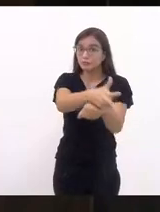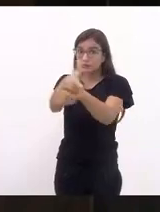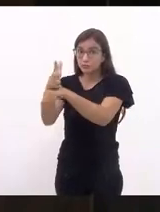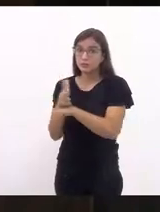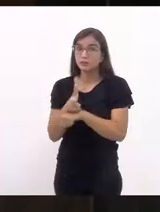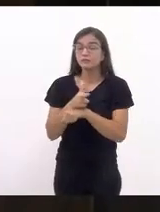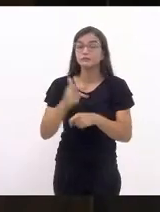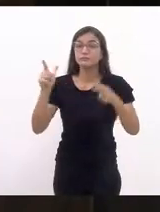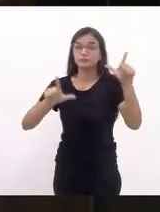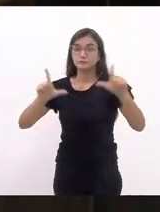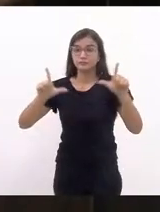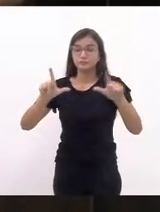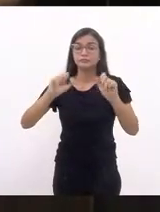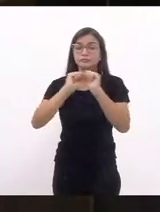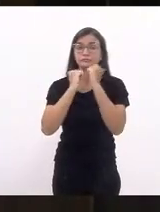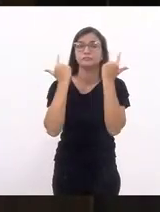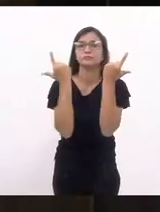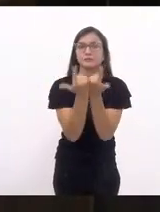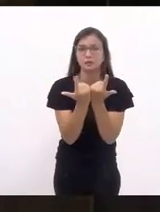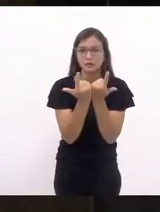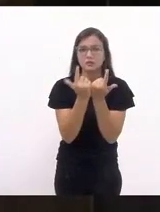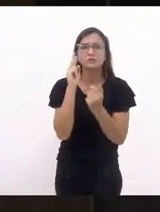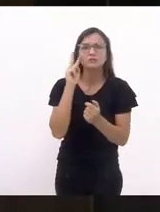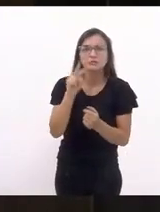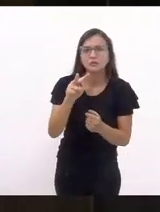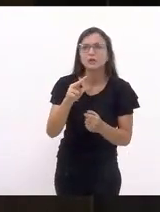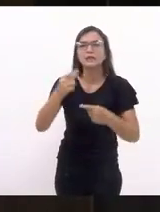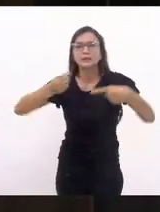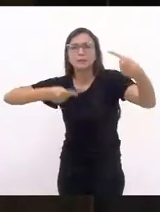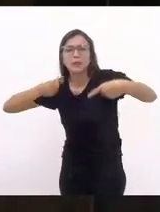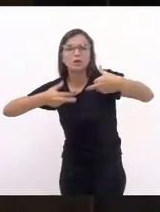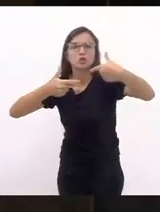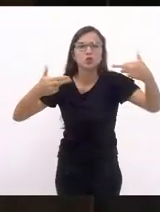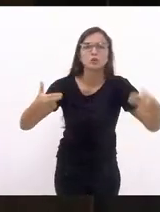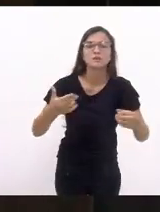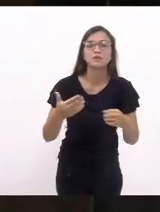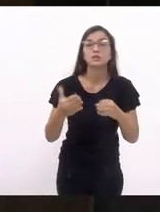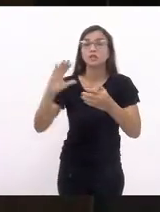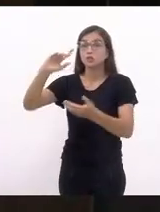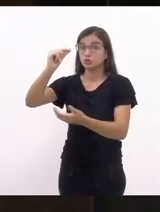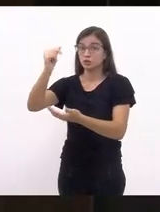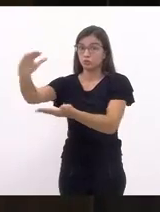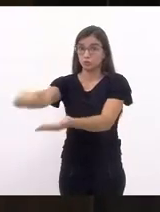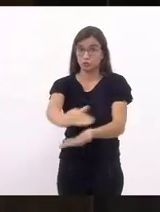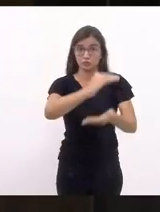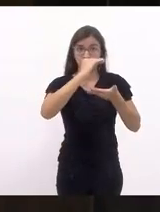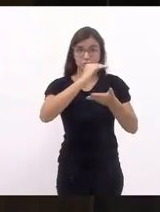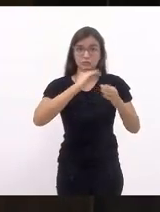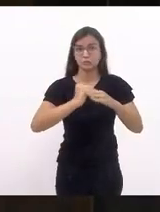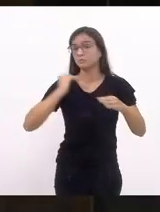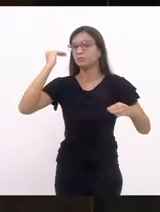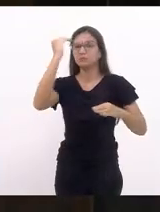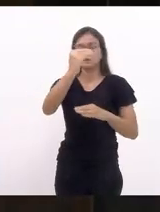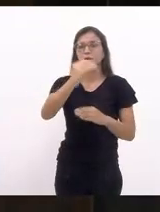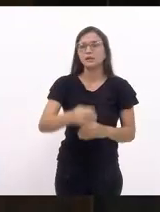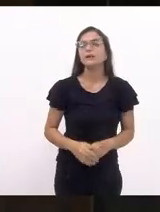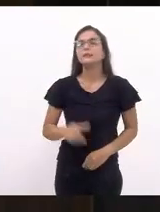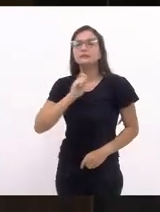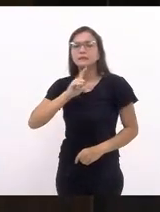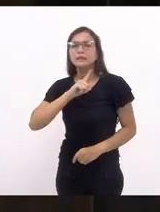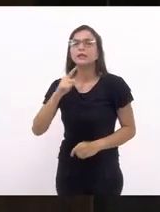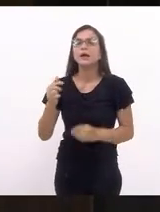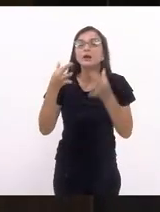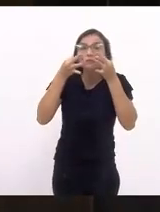acompanhe os debates sobre o fundo soberano realizados em várias regiões do estado com transmissão ao vivo entrevistas com políticos